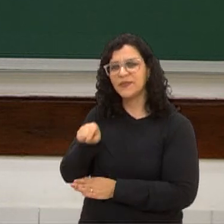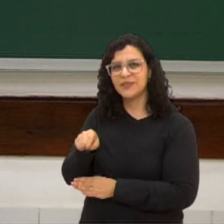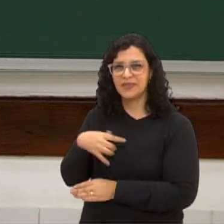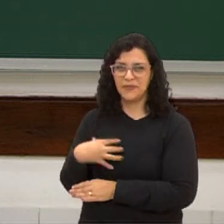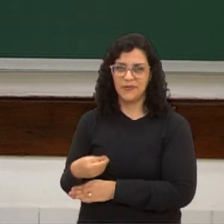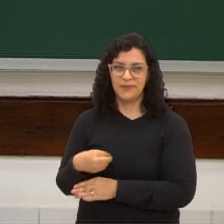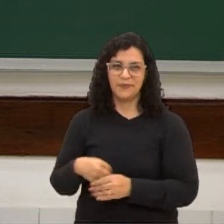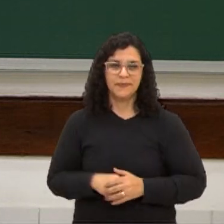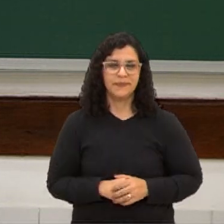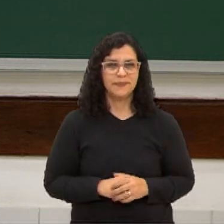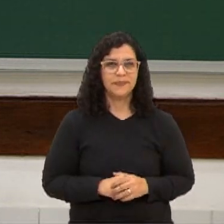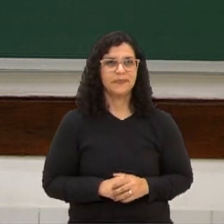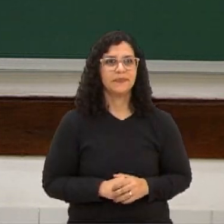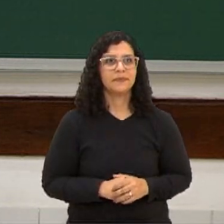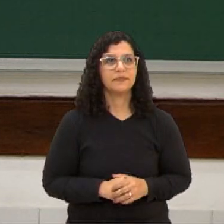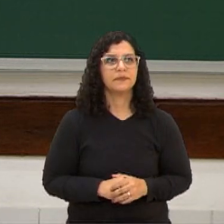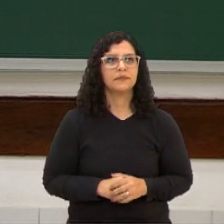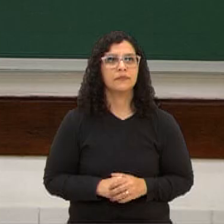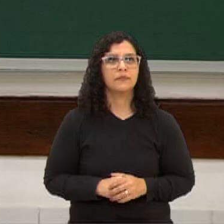né? Te amo, mamãe.